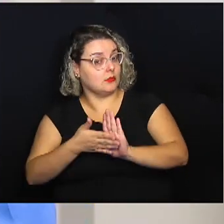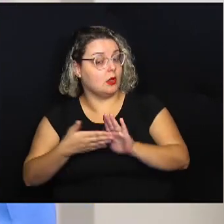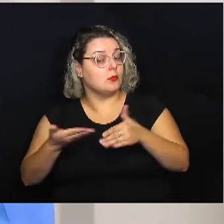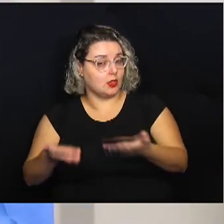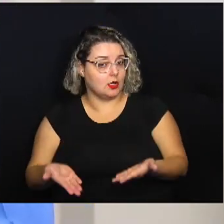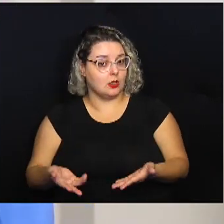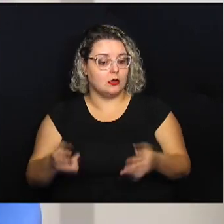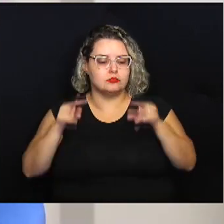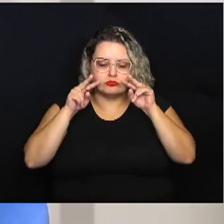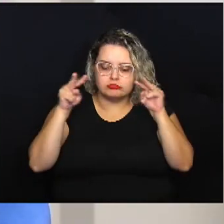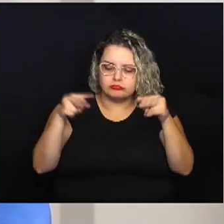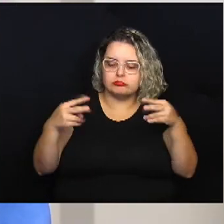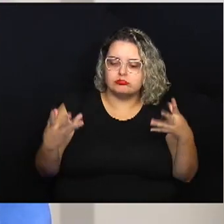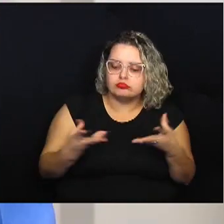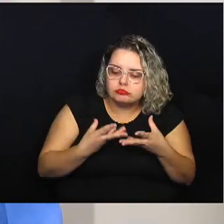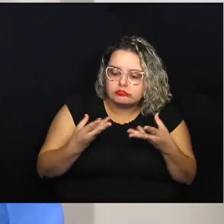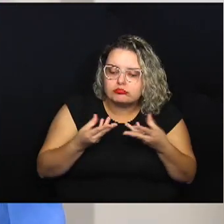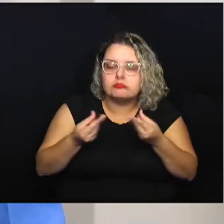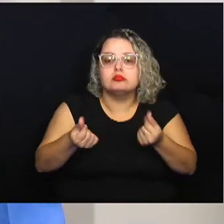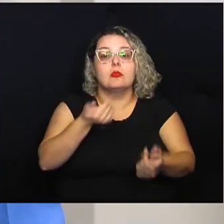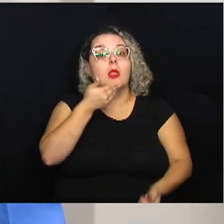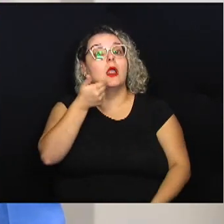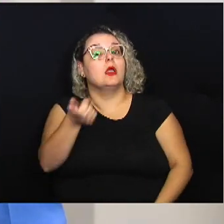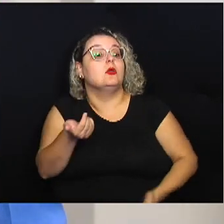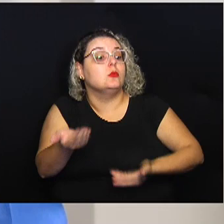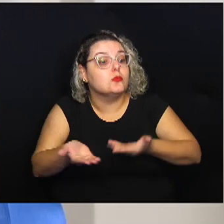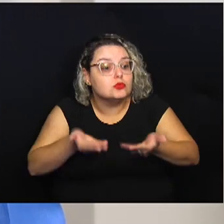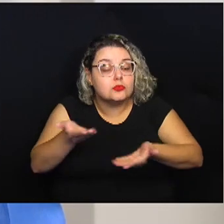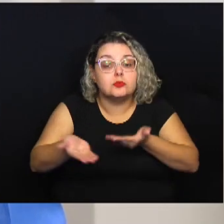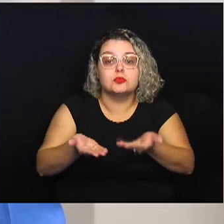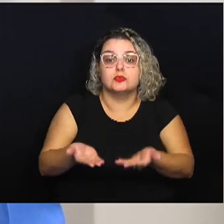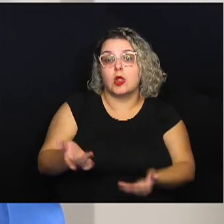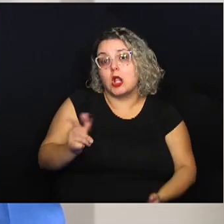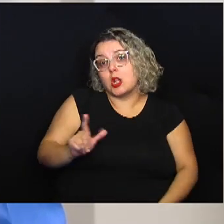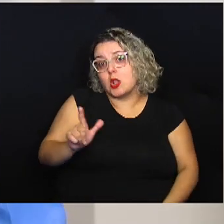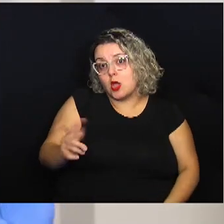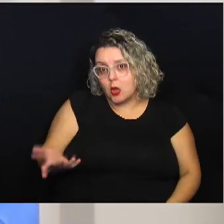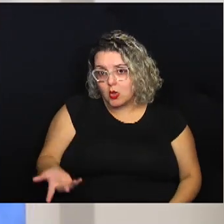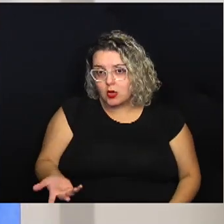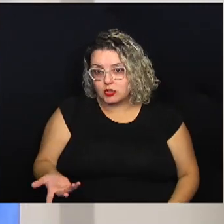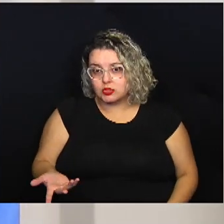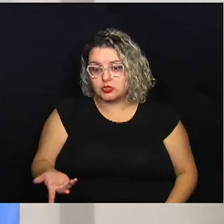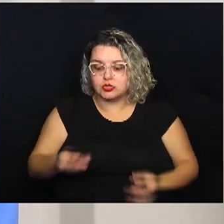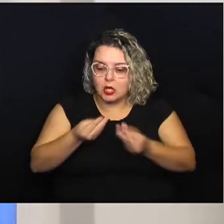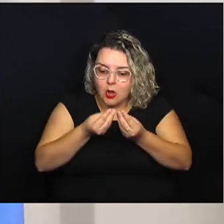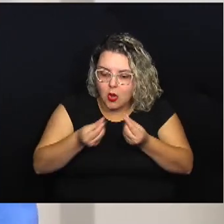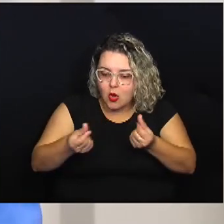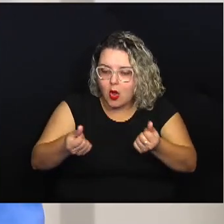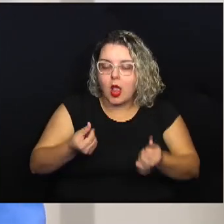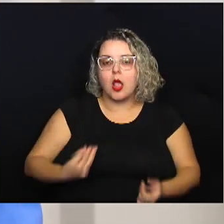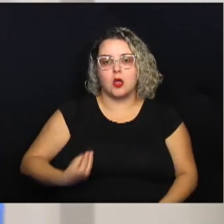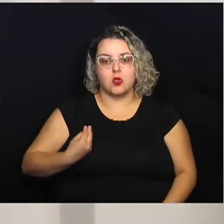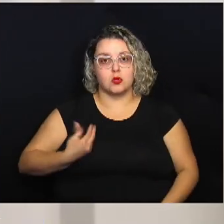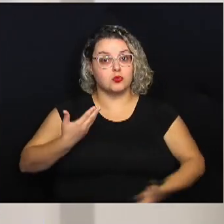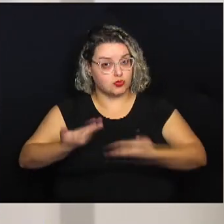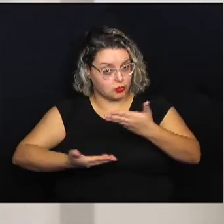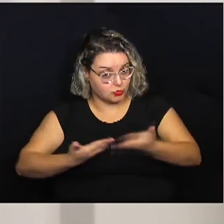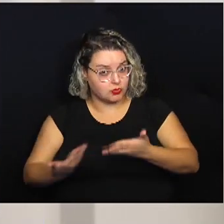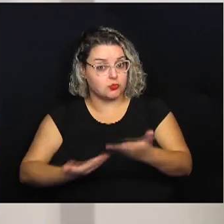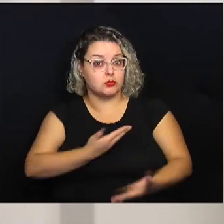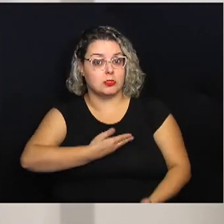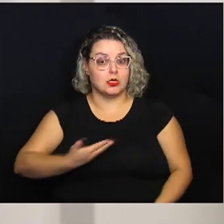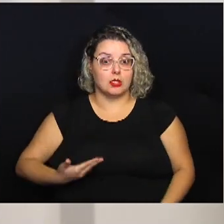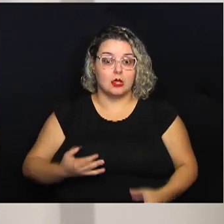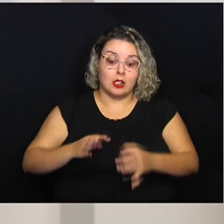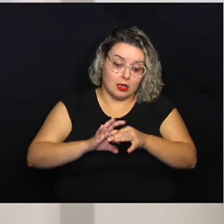o clima organizacional, cuidar, obviamente, dessa qualidade de vida dos servidores e permitir